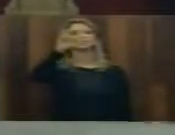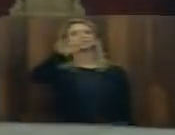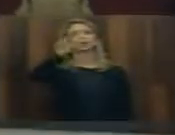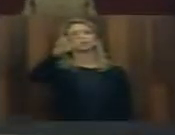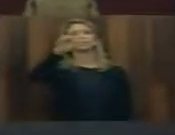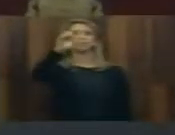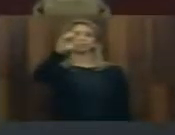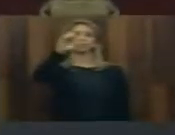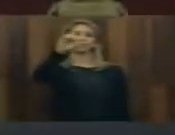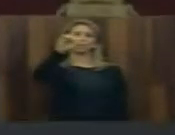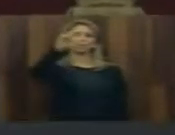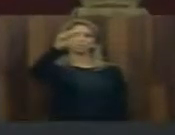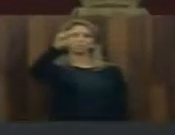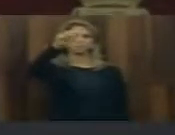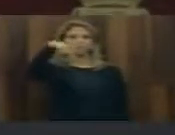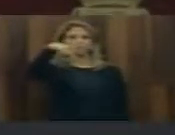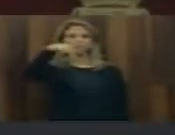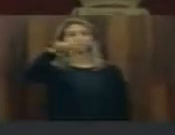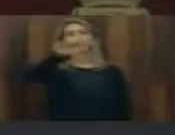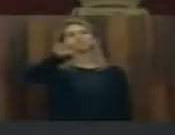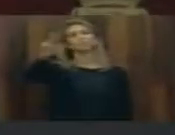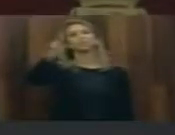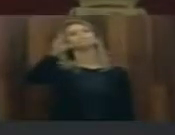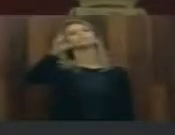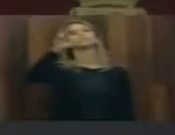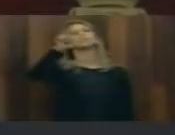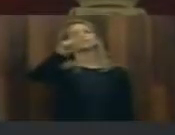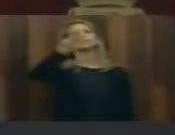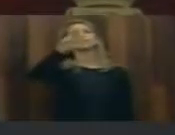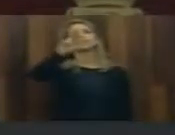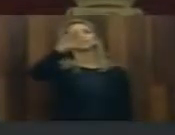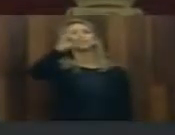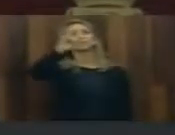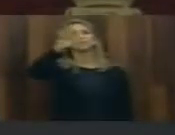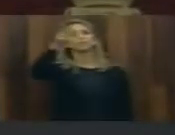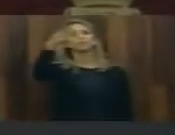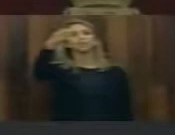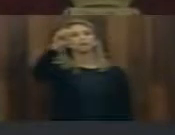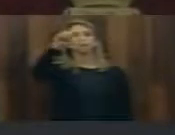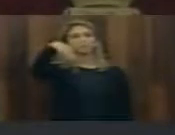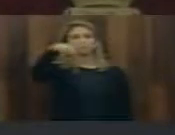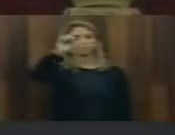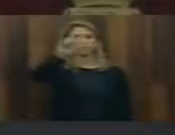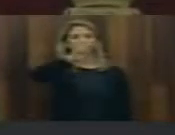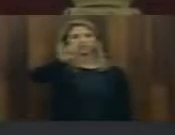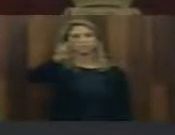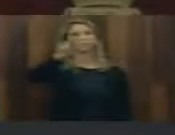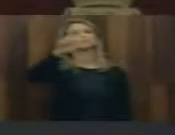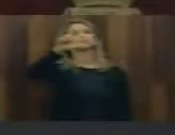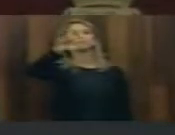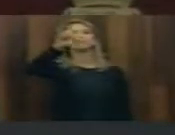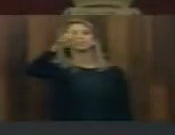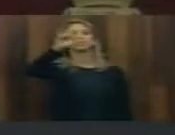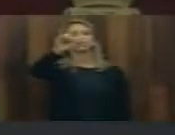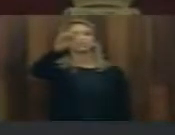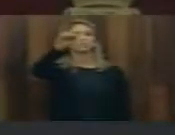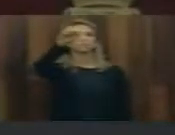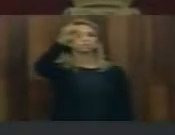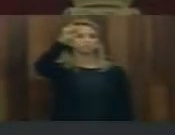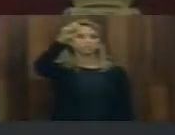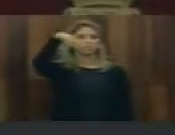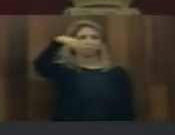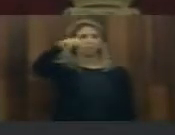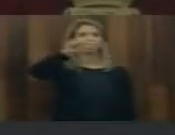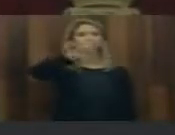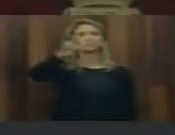Rodrigues, Guilherme Arão Quintas Moreira, Jefferson Vidal Pinheiro, Letícia dos Santos Jota, Luiz Geraldo